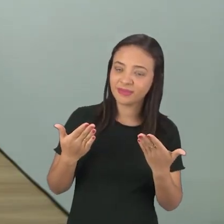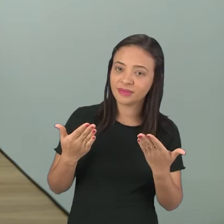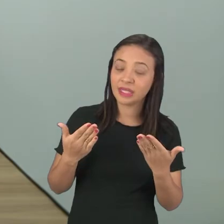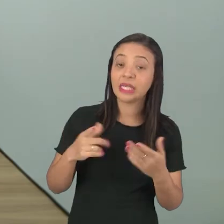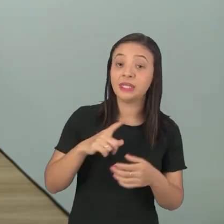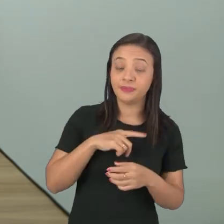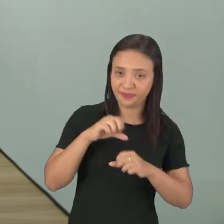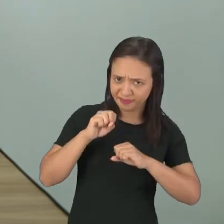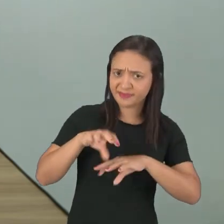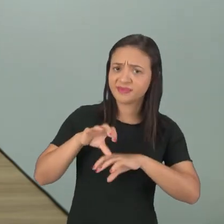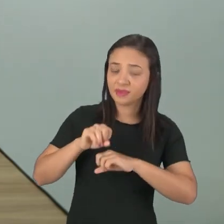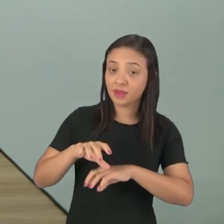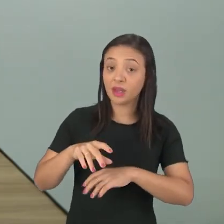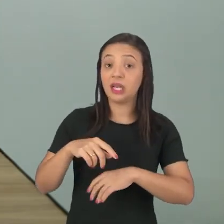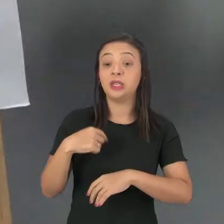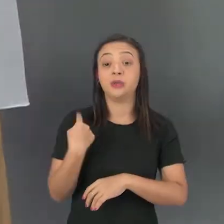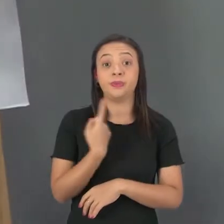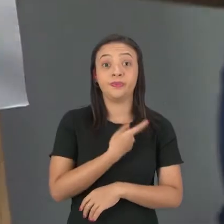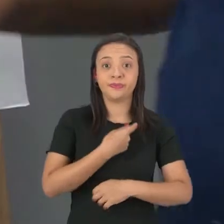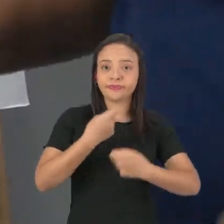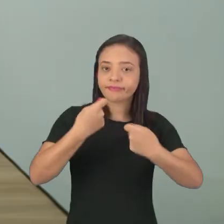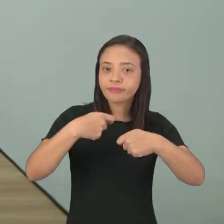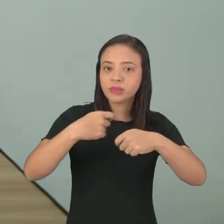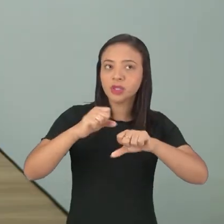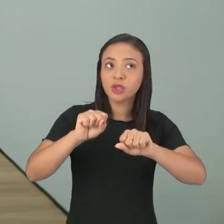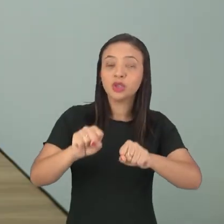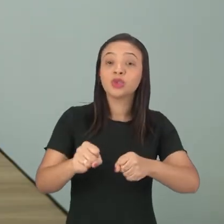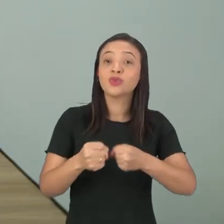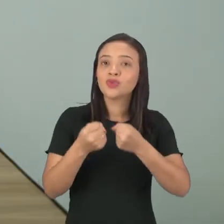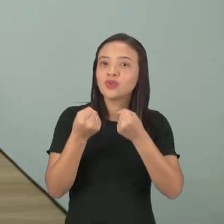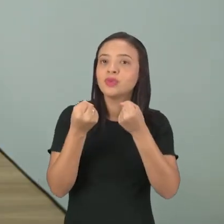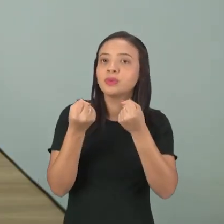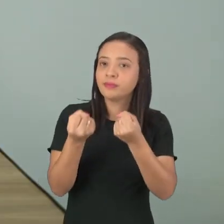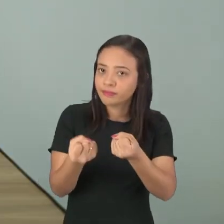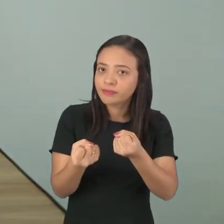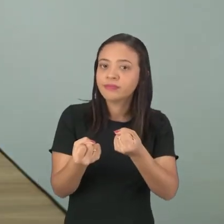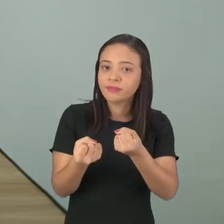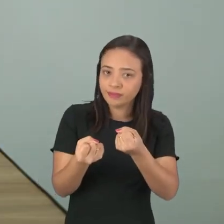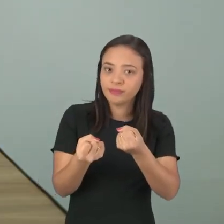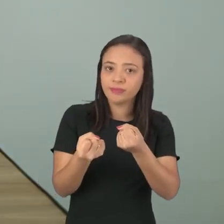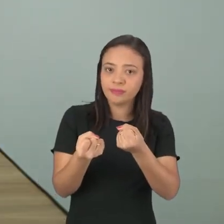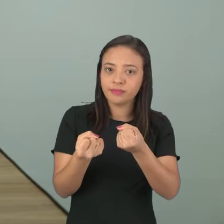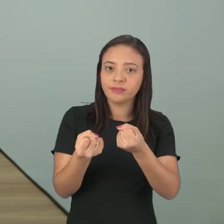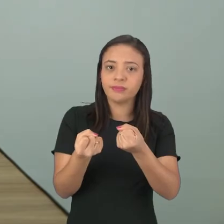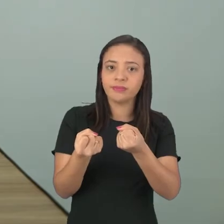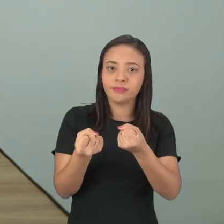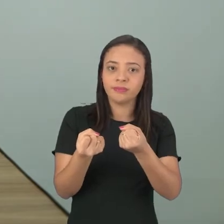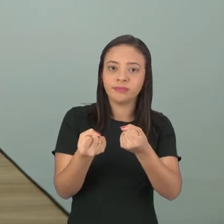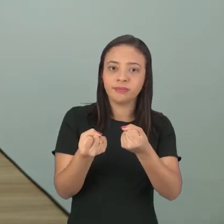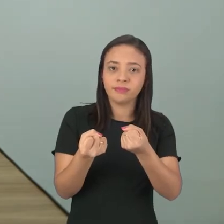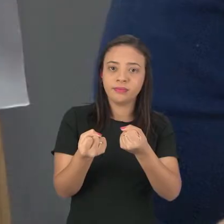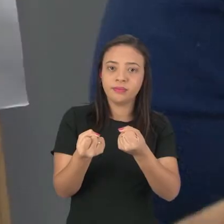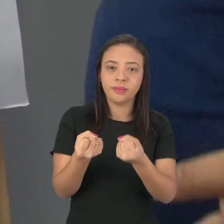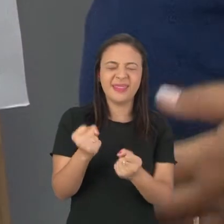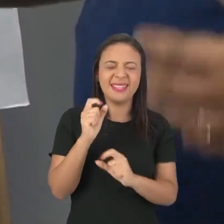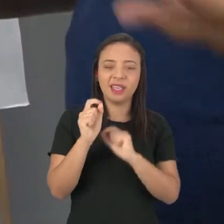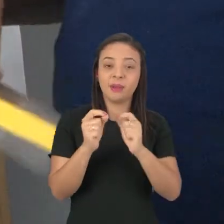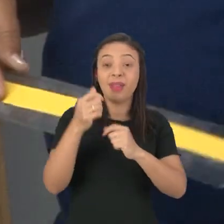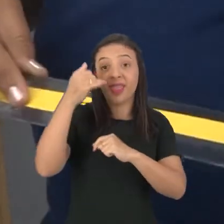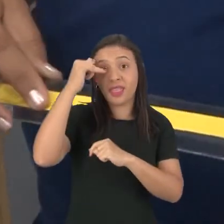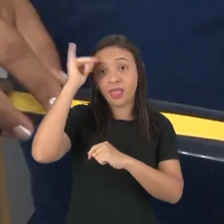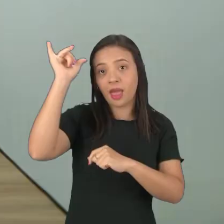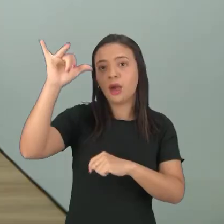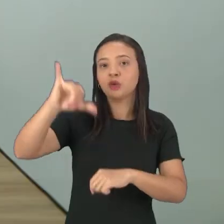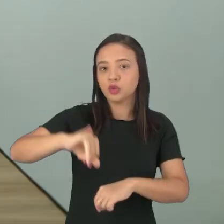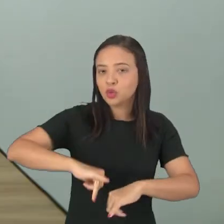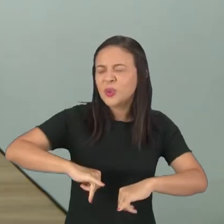ensinamento né que nós devemos trabalhar é para não é para não sofrermos